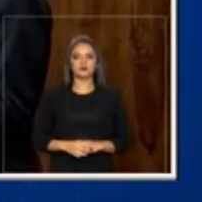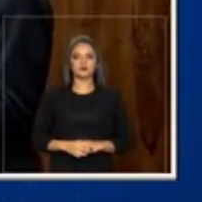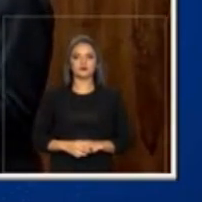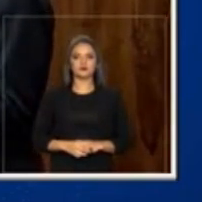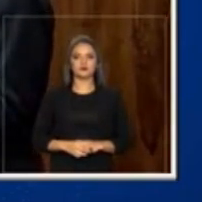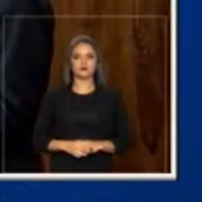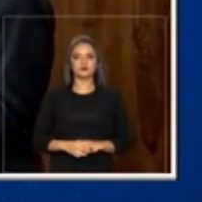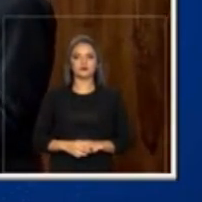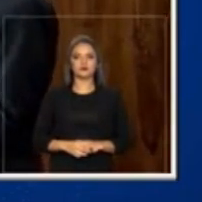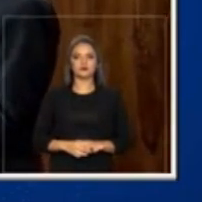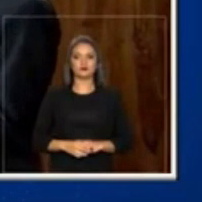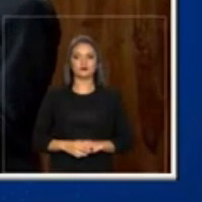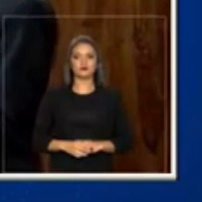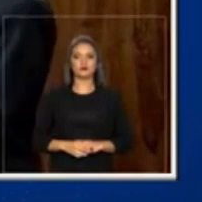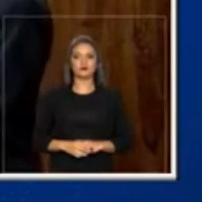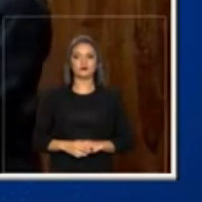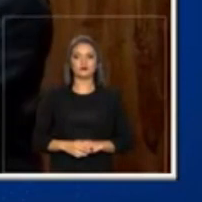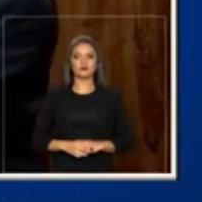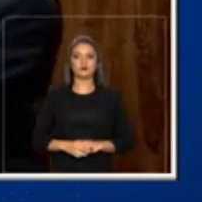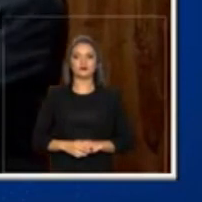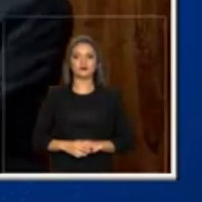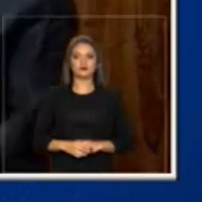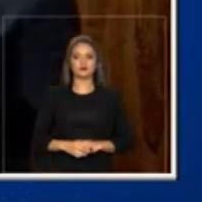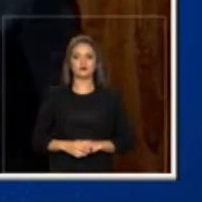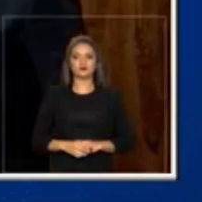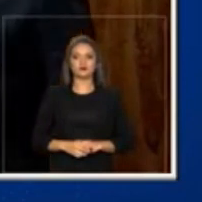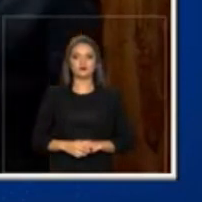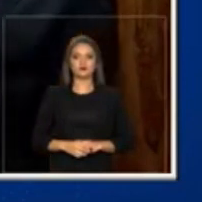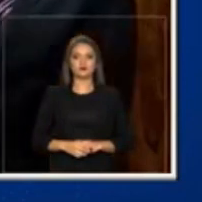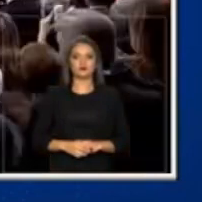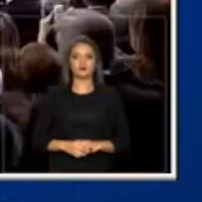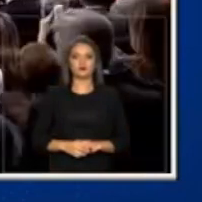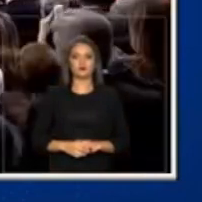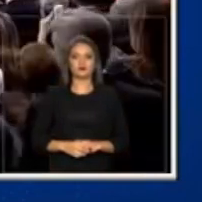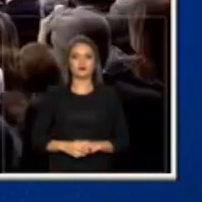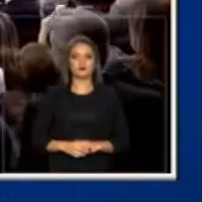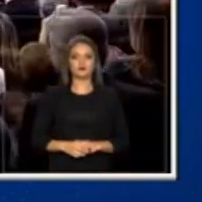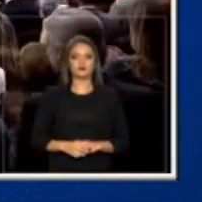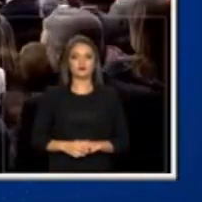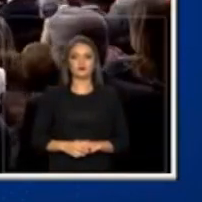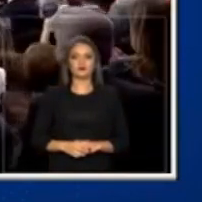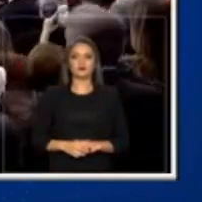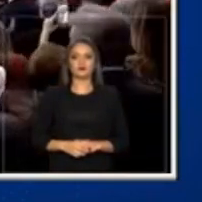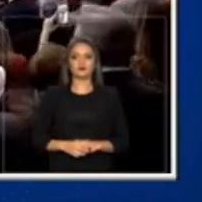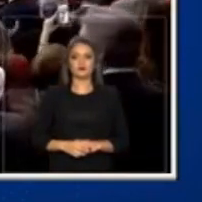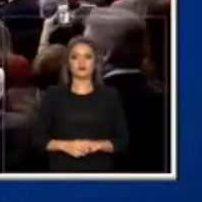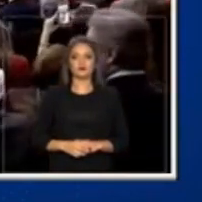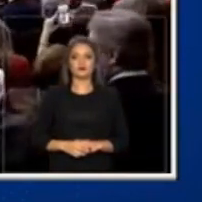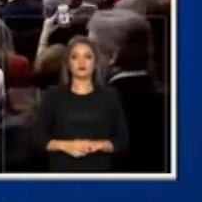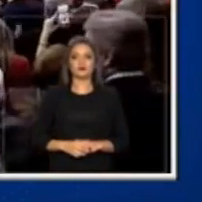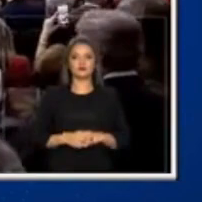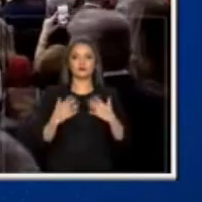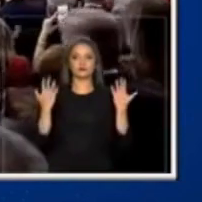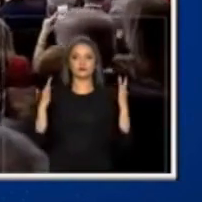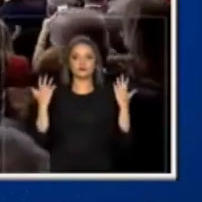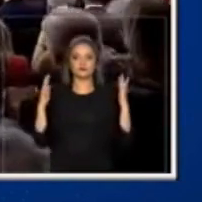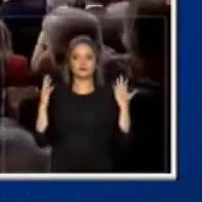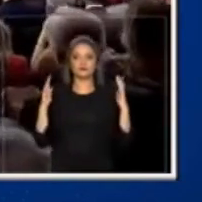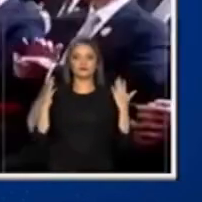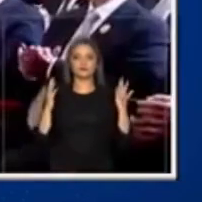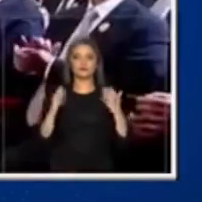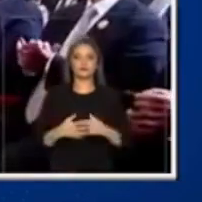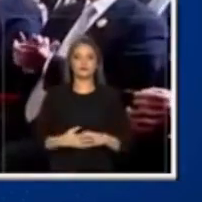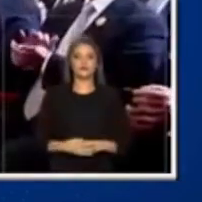explica um dia como esse aos nossos filhos? Como se explica um dia como esse para